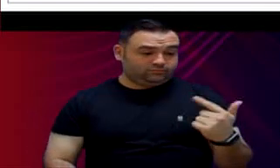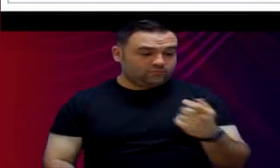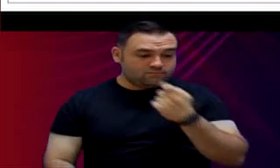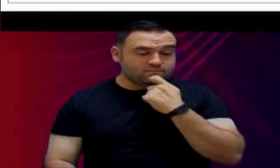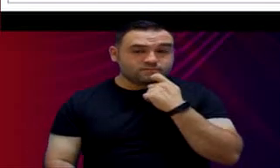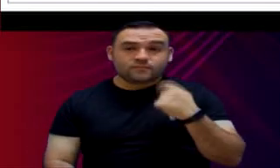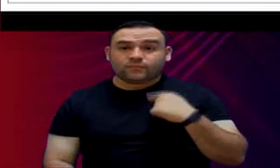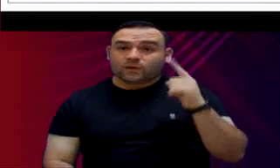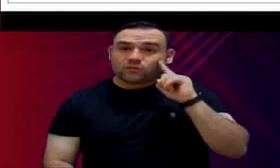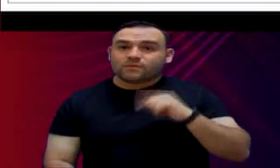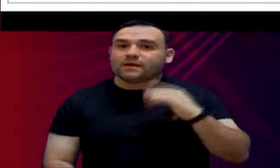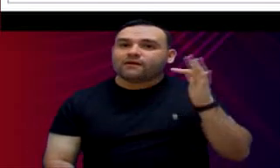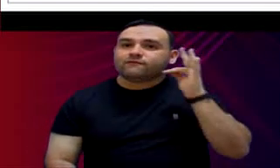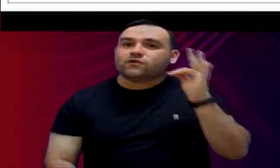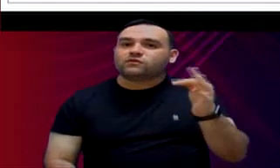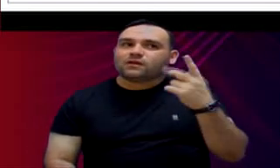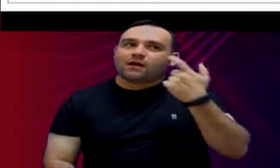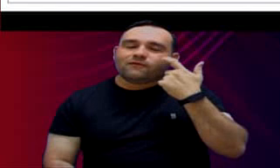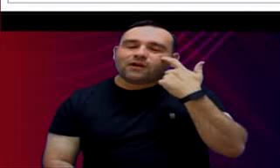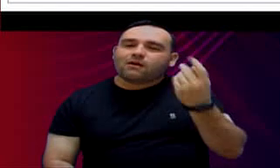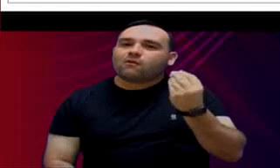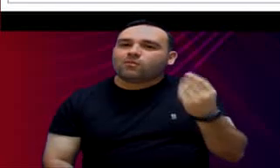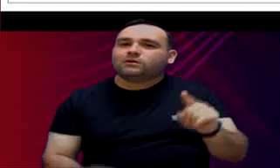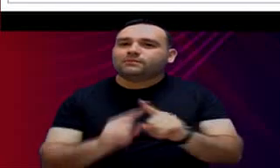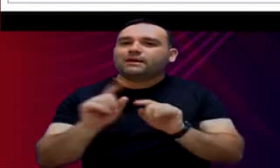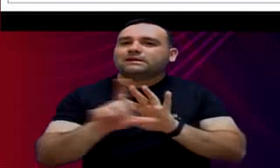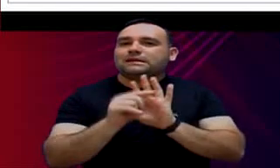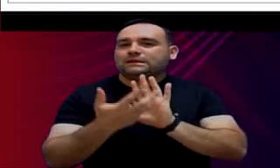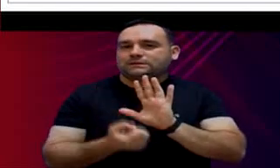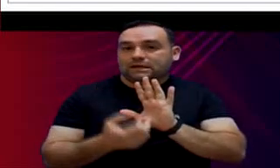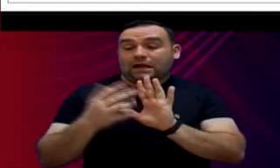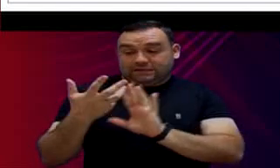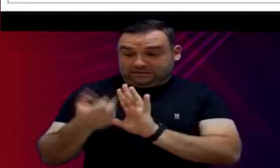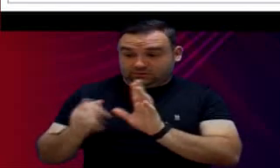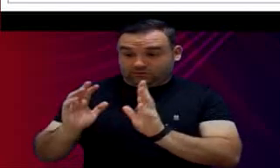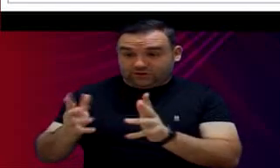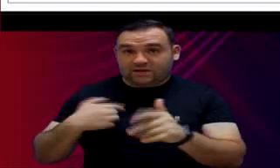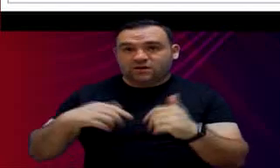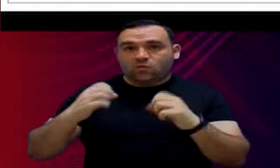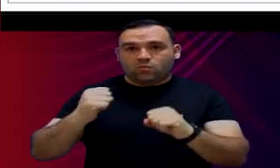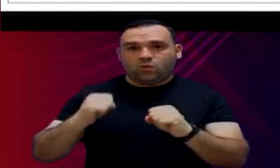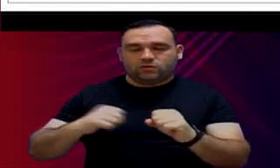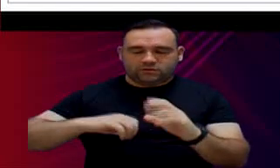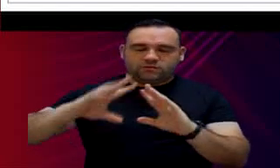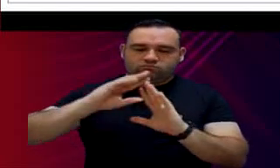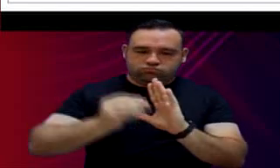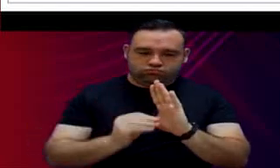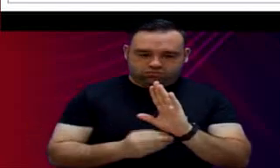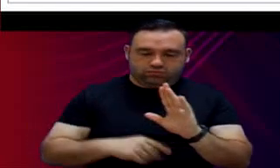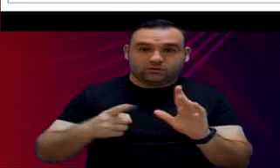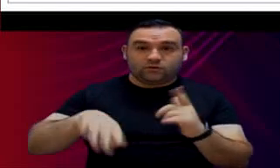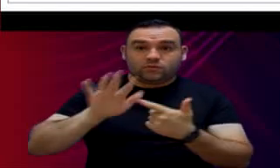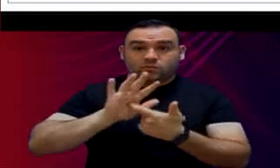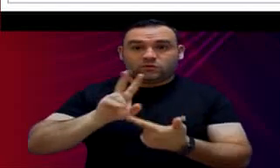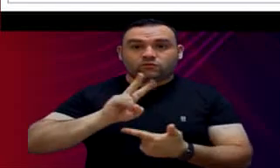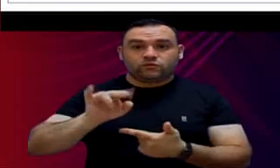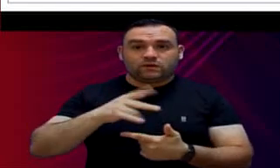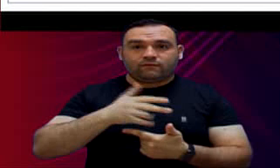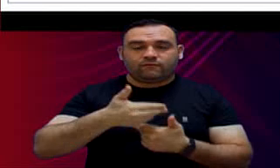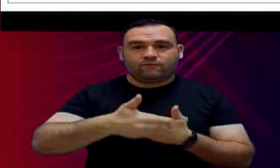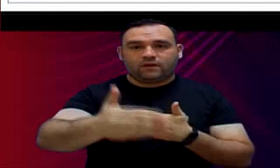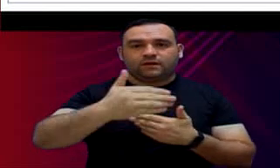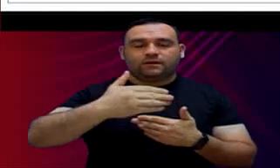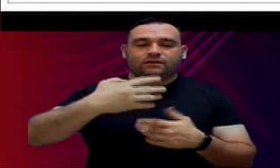não tinha eu não tinha como prever enquanto não ouvia para aprovação da Lei assim que ela aprovou que eu posso contar então quando a gente apresentar aqui na